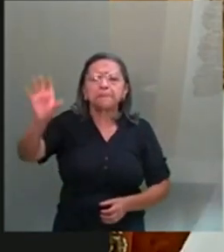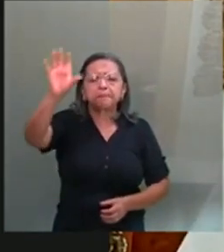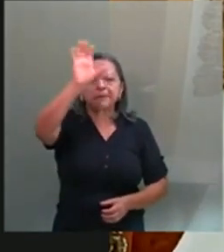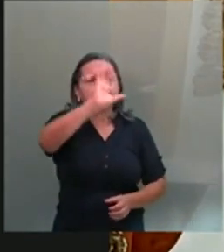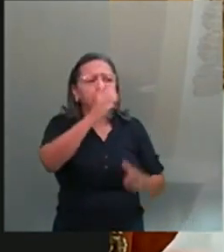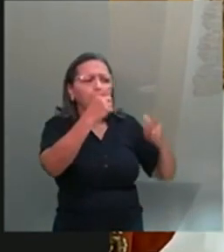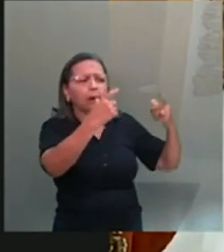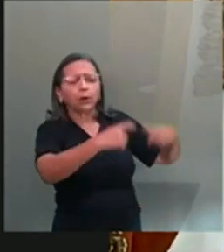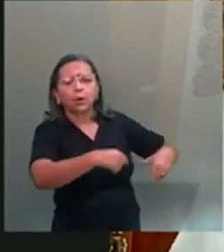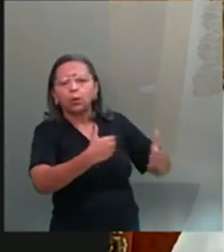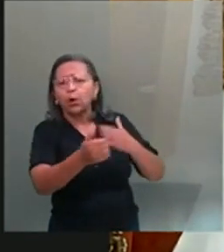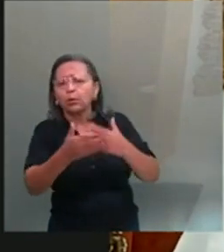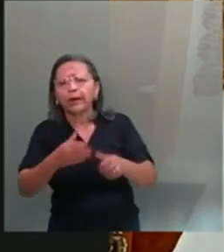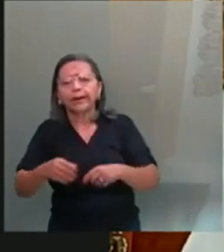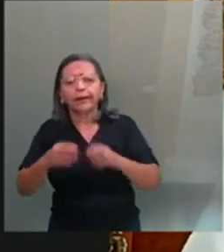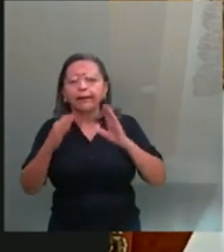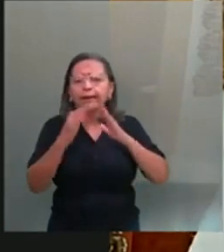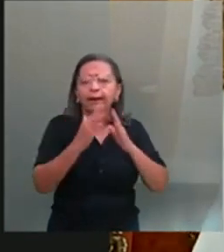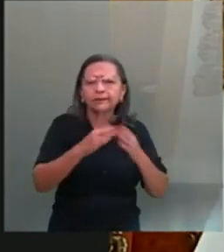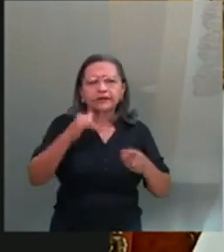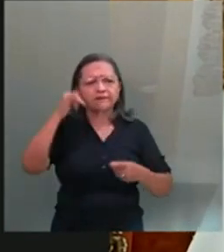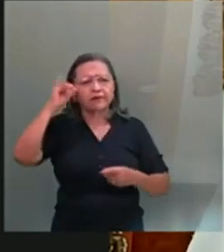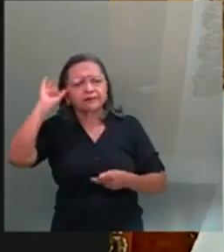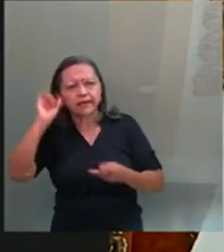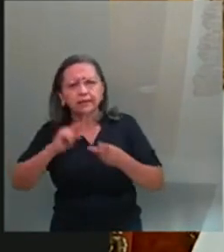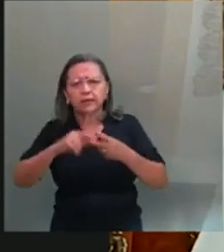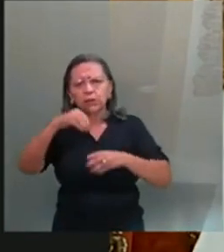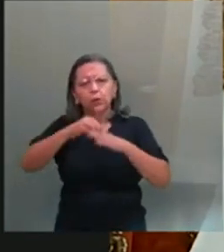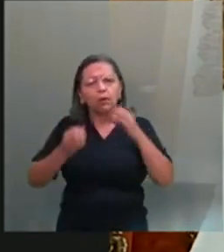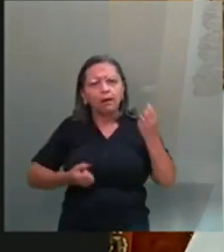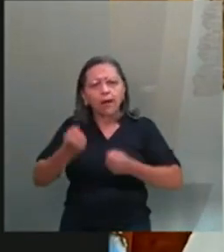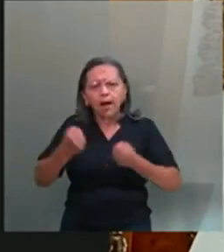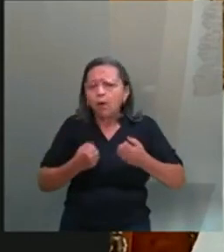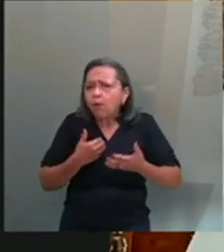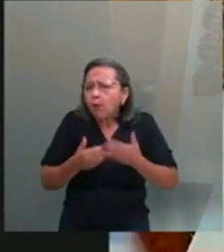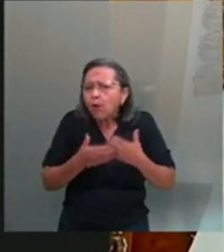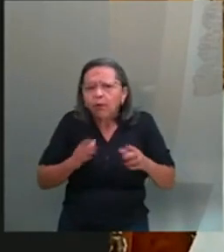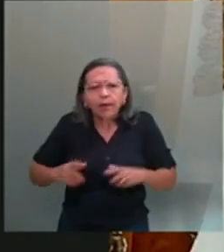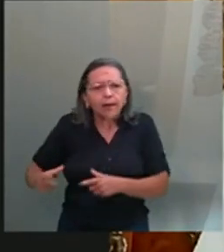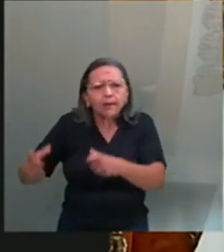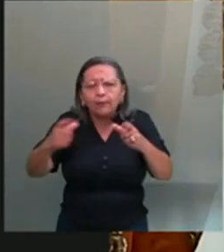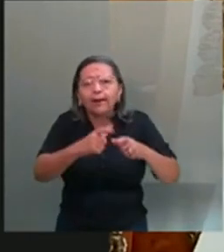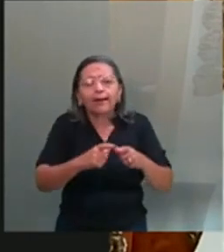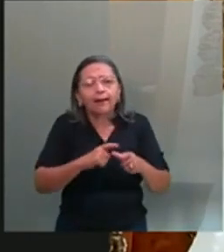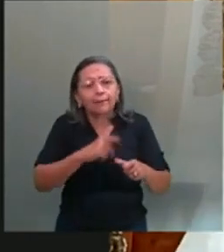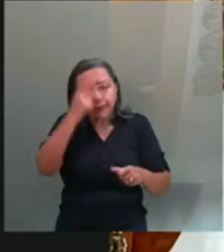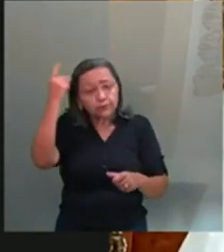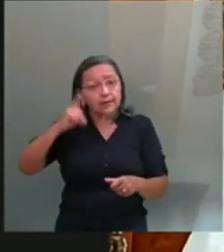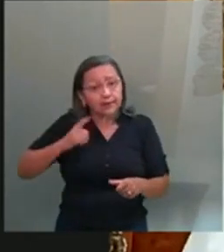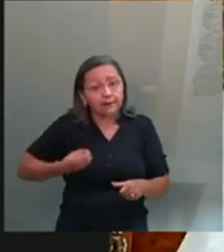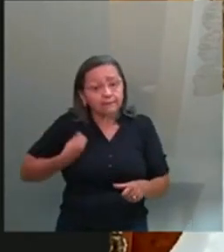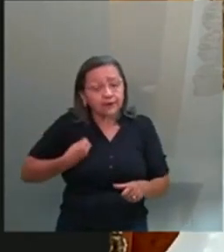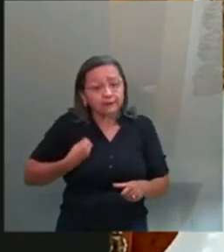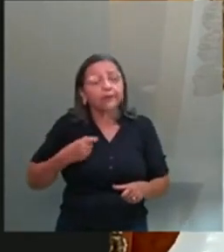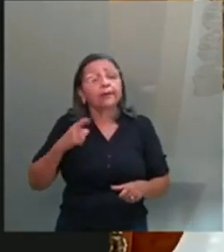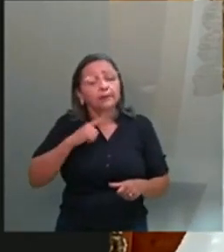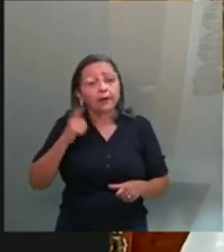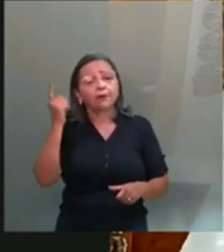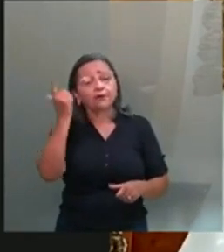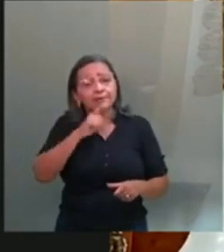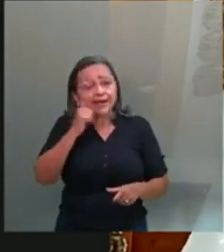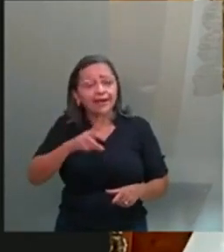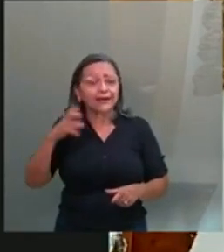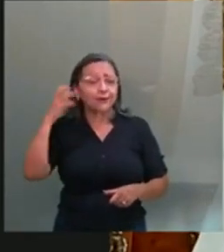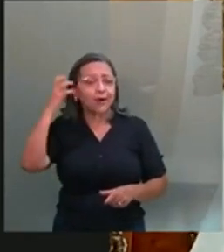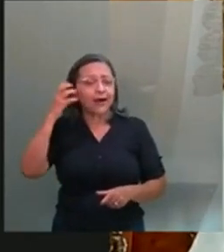residência, seja na fazenda, seja no carro, seja em qualquer lugar em que você se encontre, através das suas